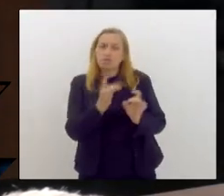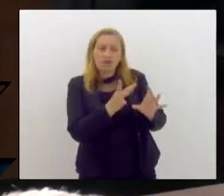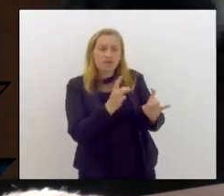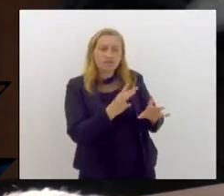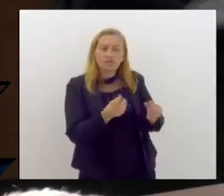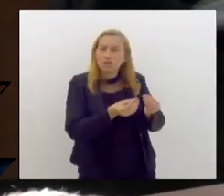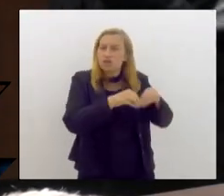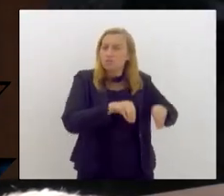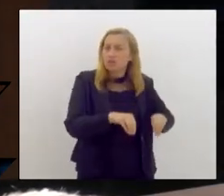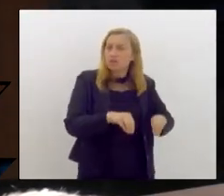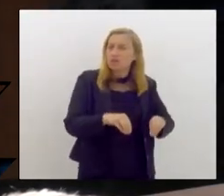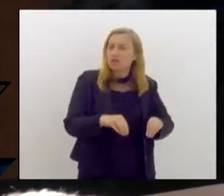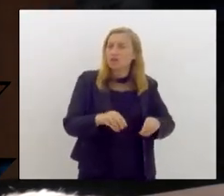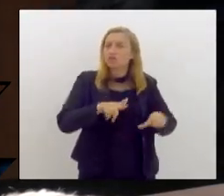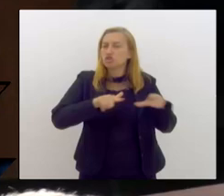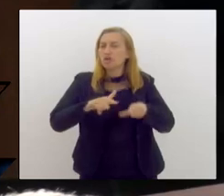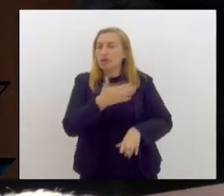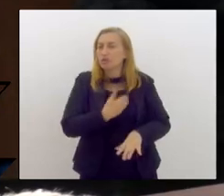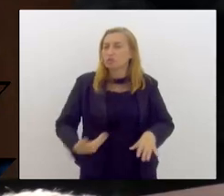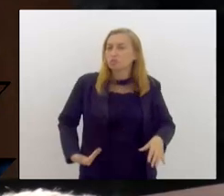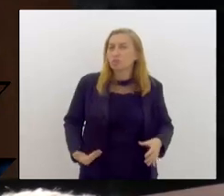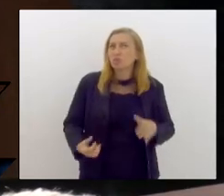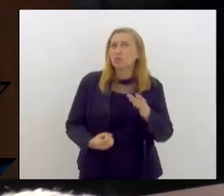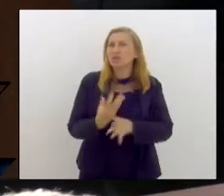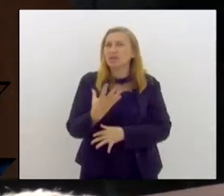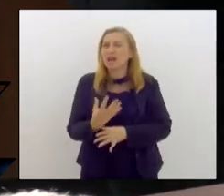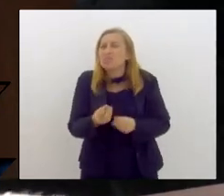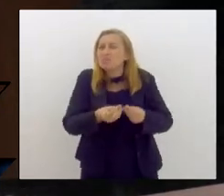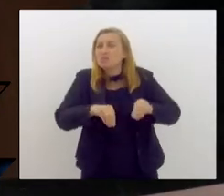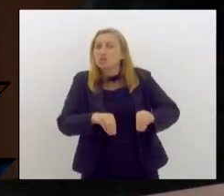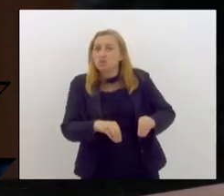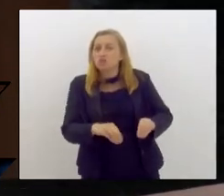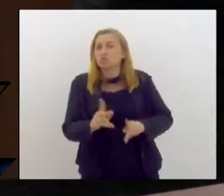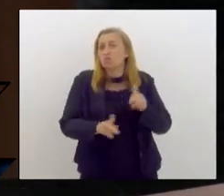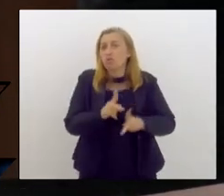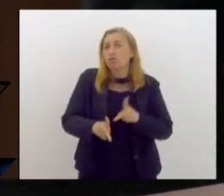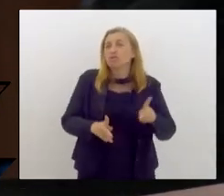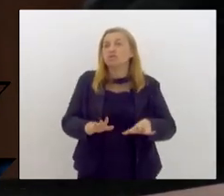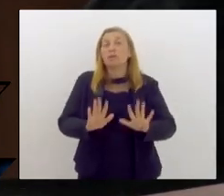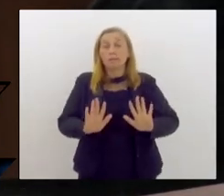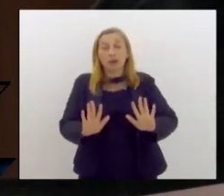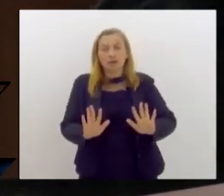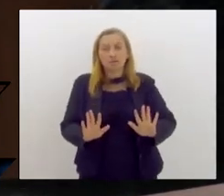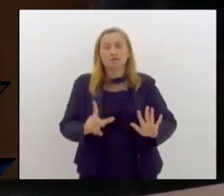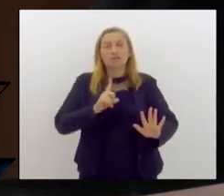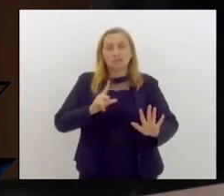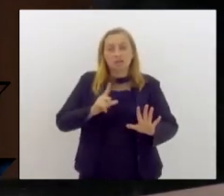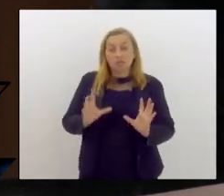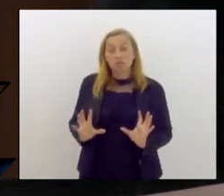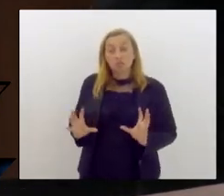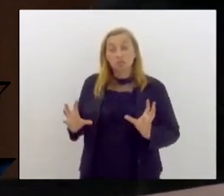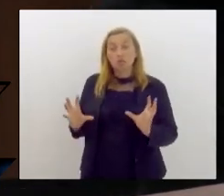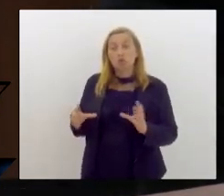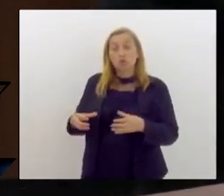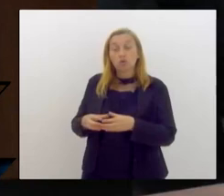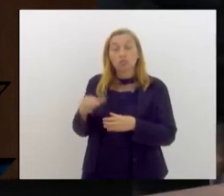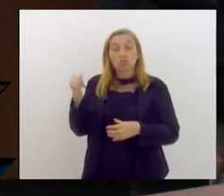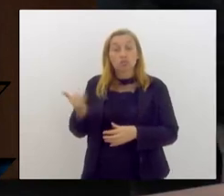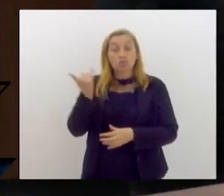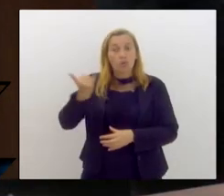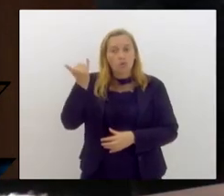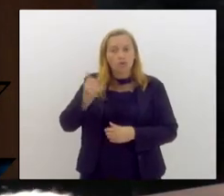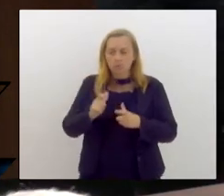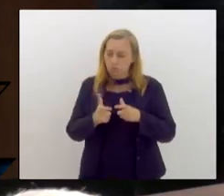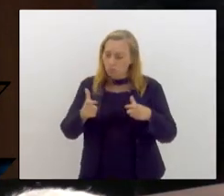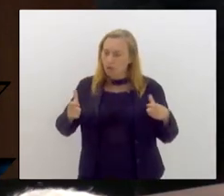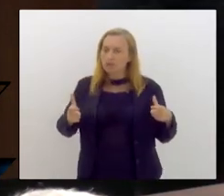os serviços públicos existentes e criar prejuízo à população. Mas a gente tem uma categoria de extrema importância que cresce a